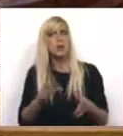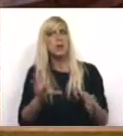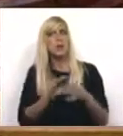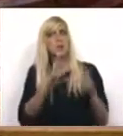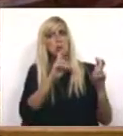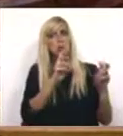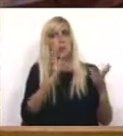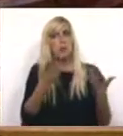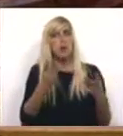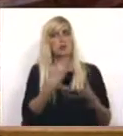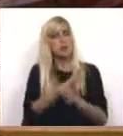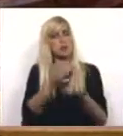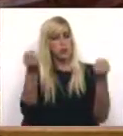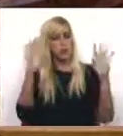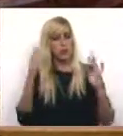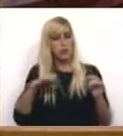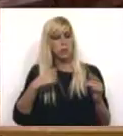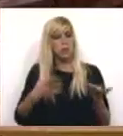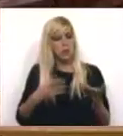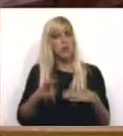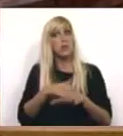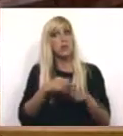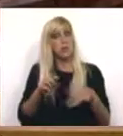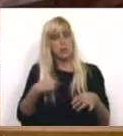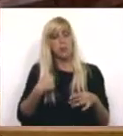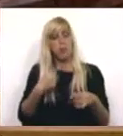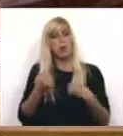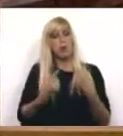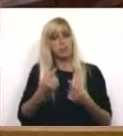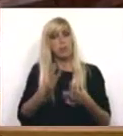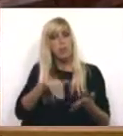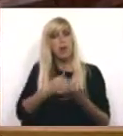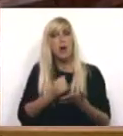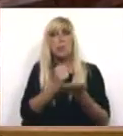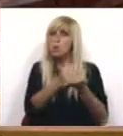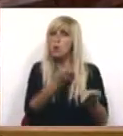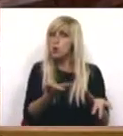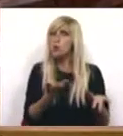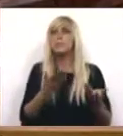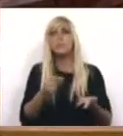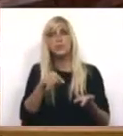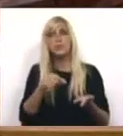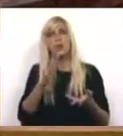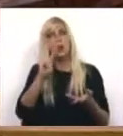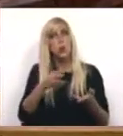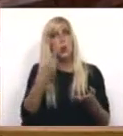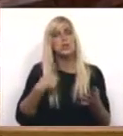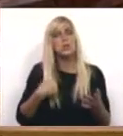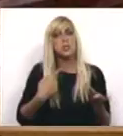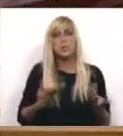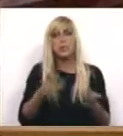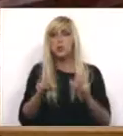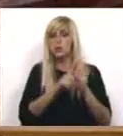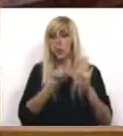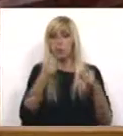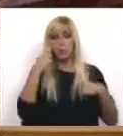florestais. Os Verdes fazem a sua parte e, mais uma vez, dão o seu contributo com as 4 iniciativas legislativas que